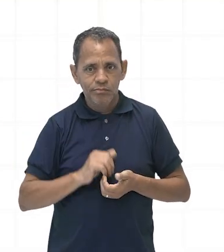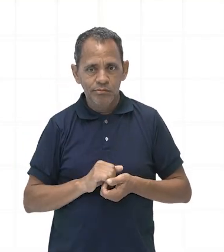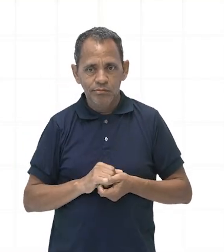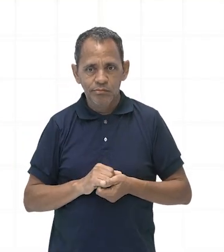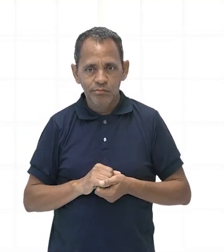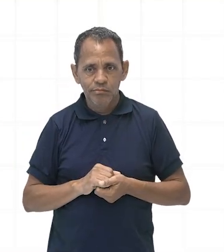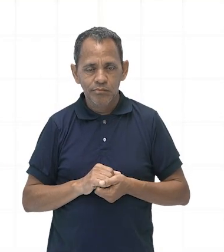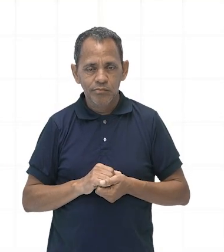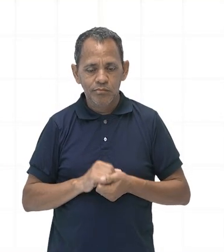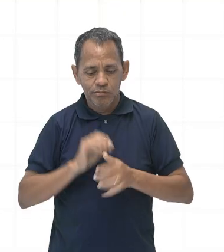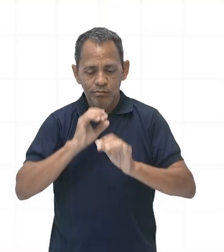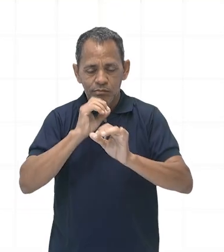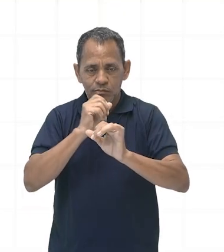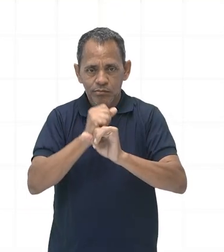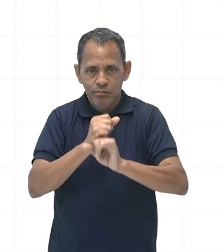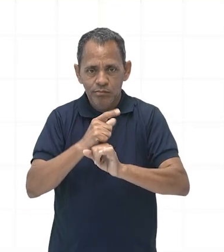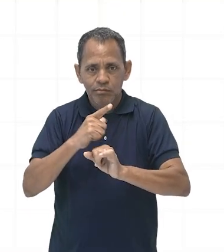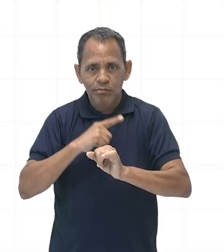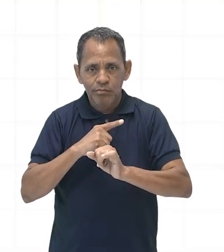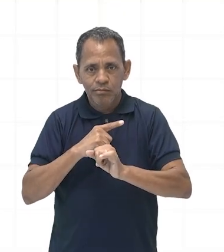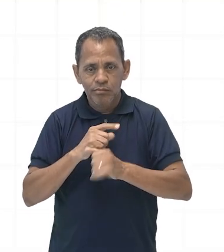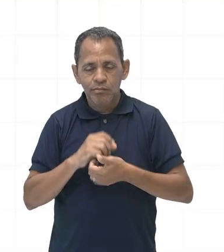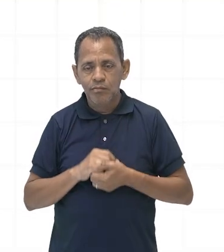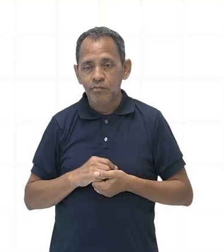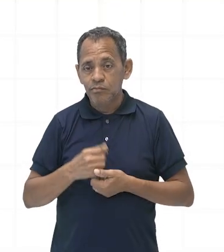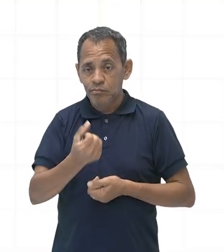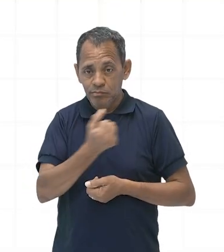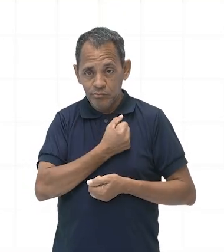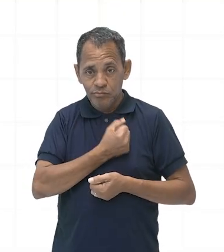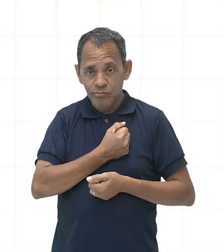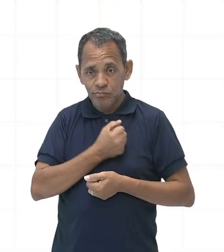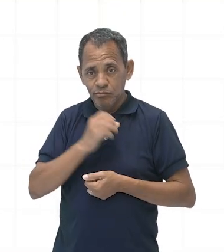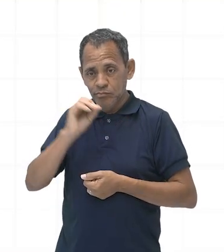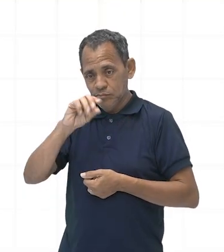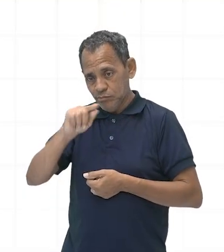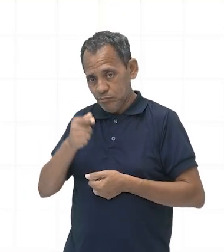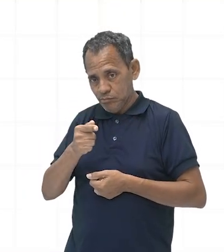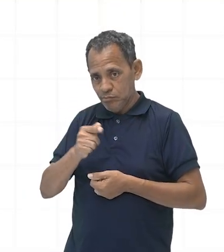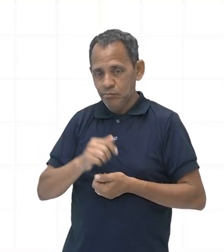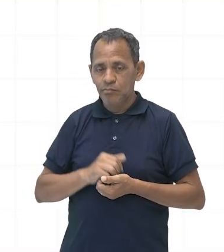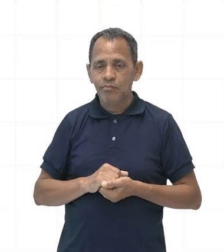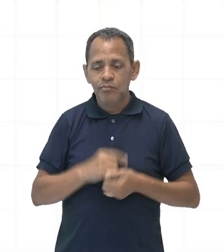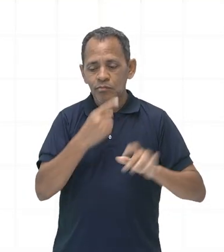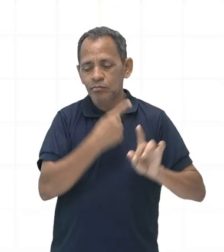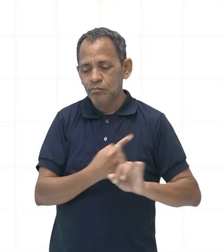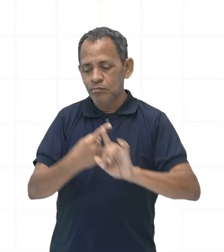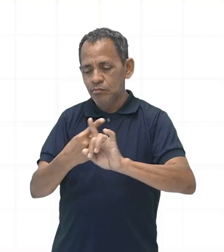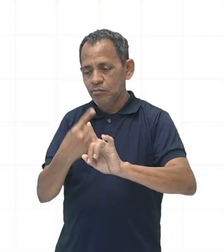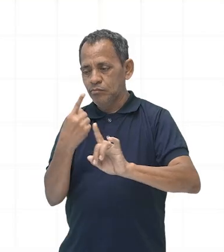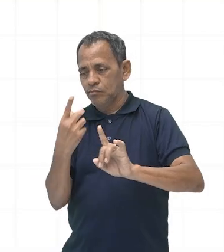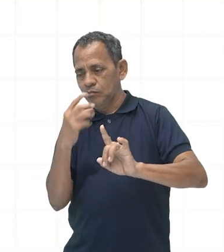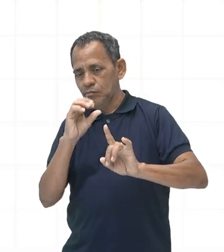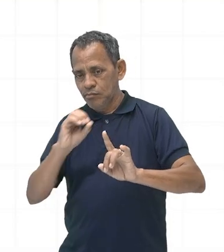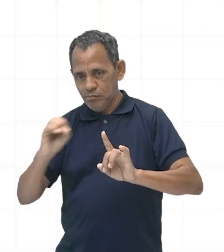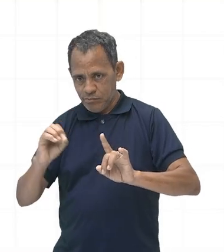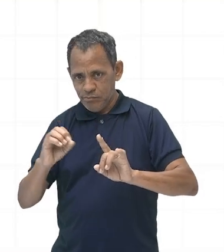Quando eu fizer essa conta aqui, ó, vai me dar um número decimal. E esse número decimal eu vou multiplicar